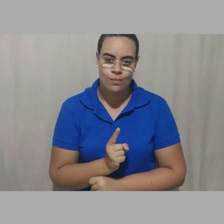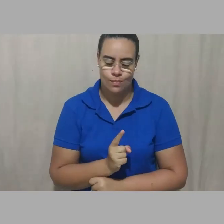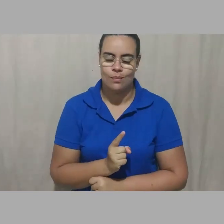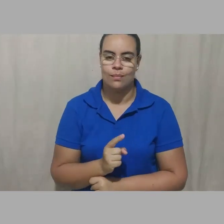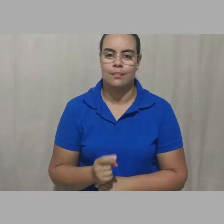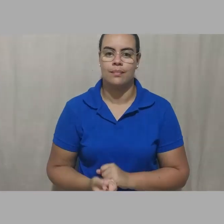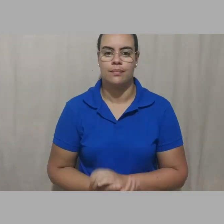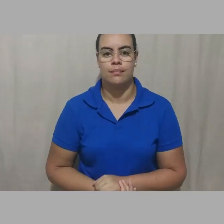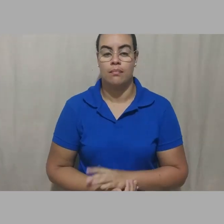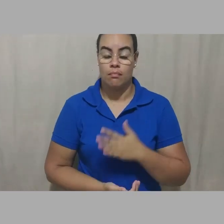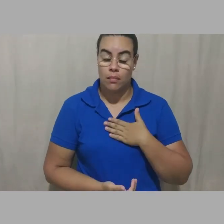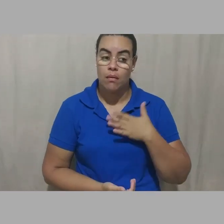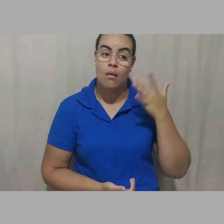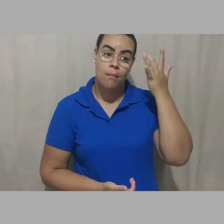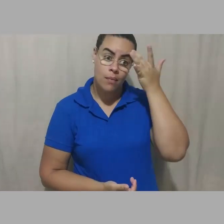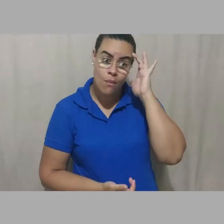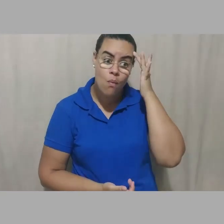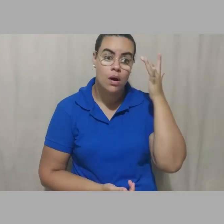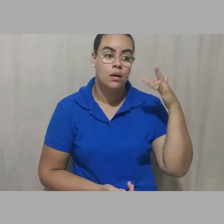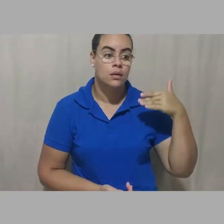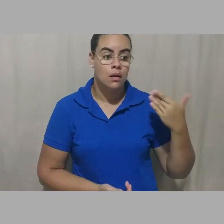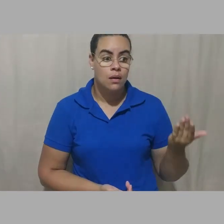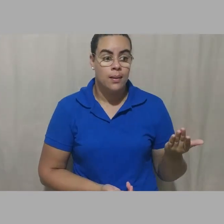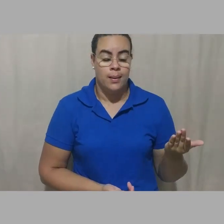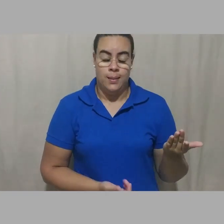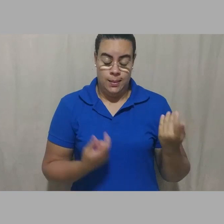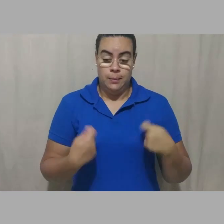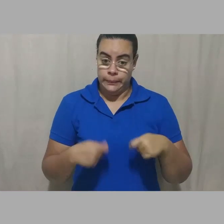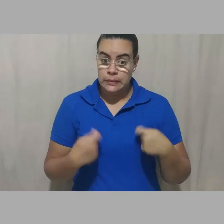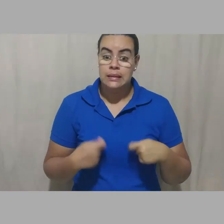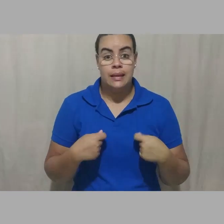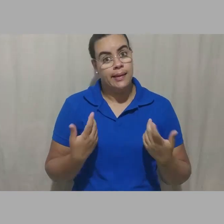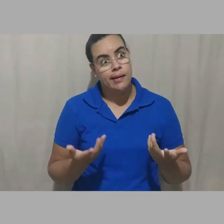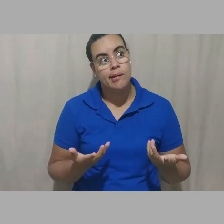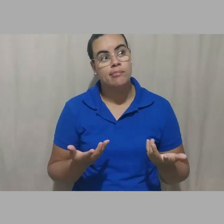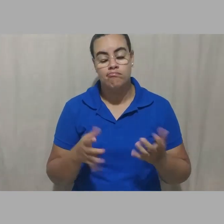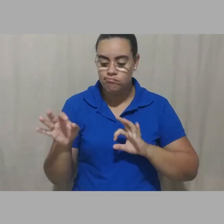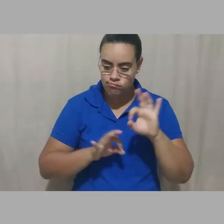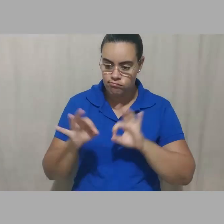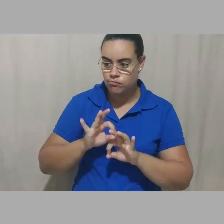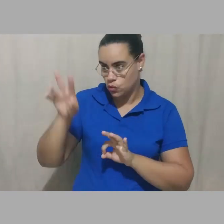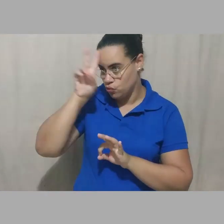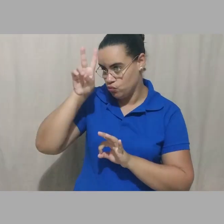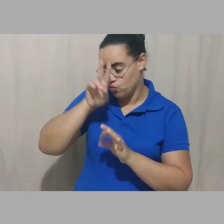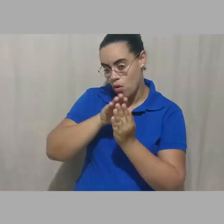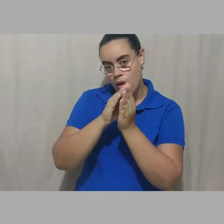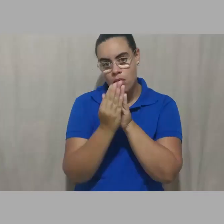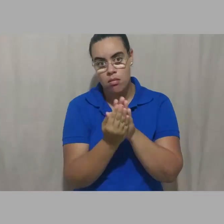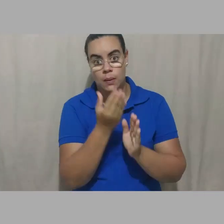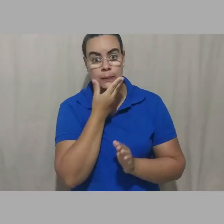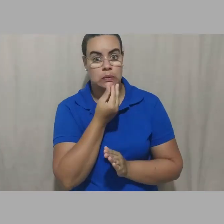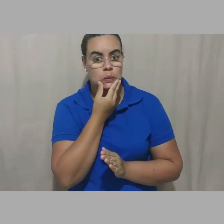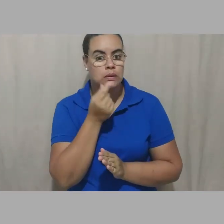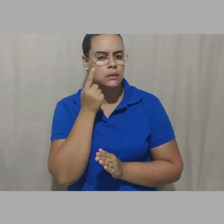impossível, né? Eu acho que é necessário elaborar uma história